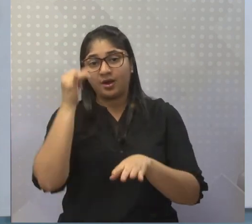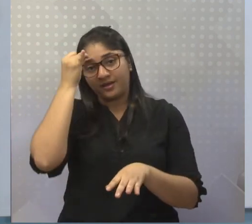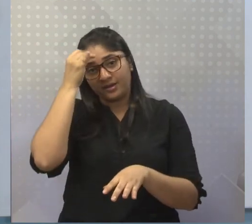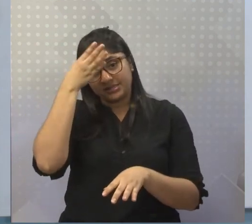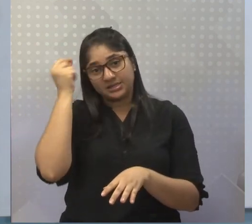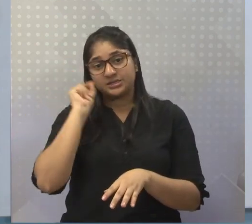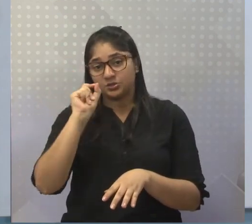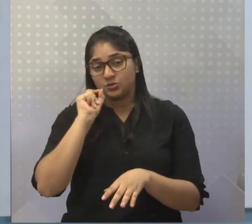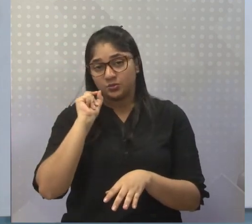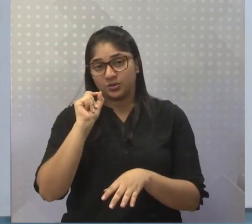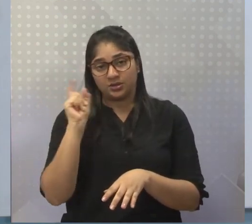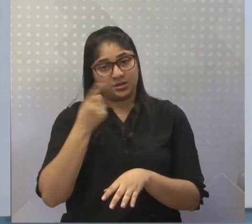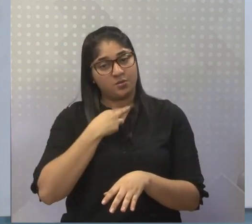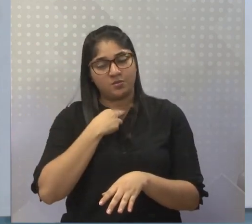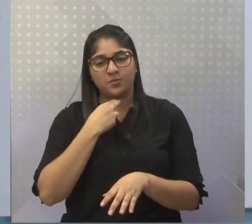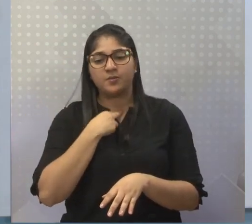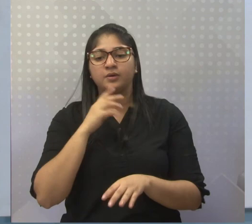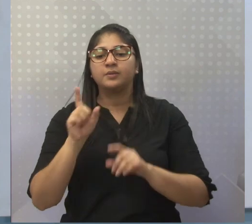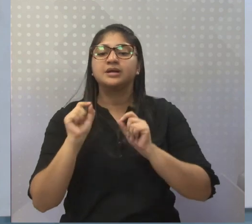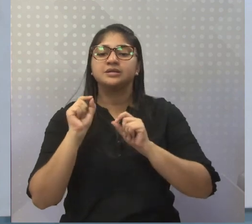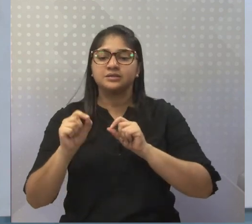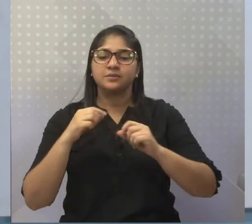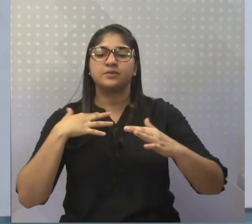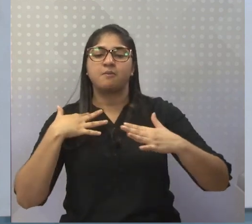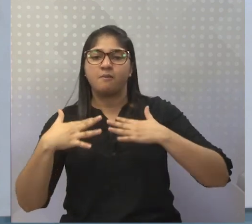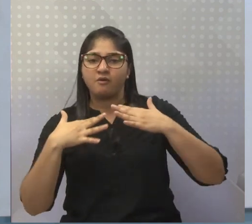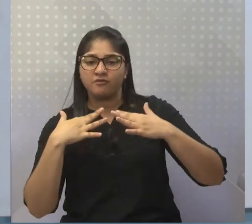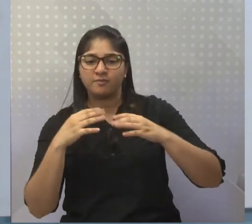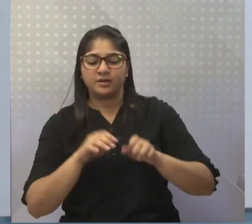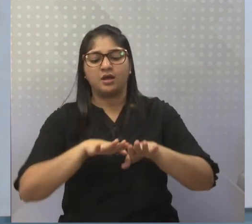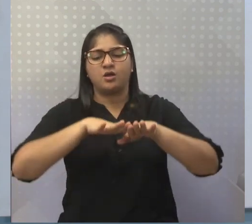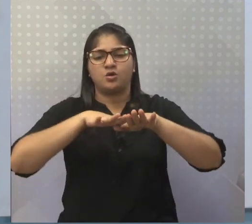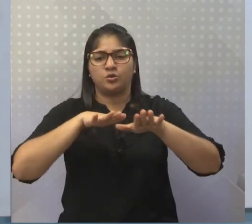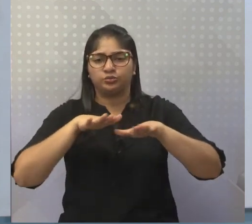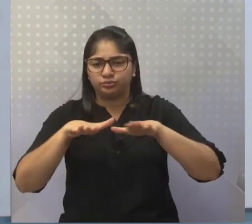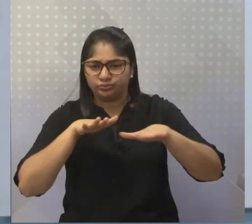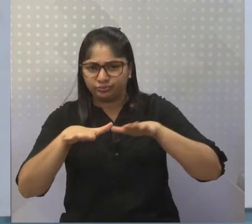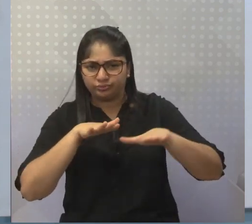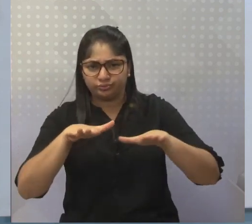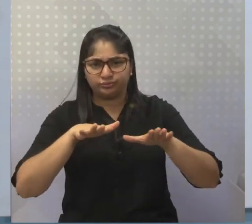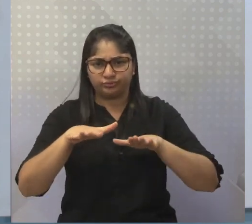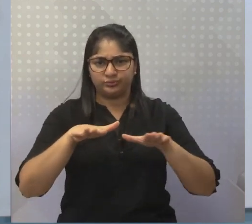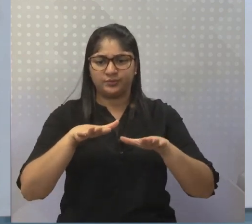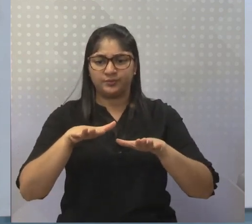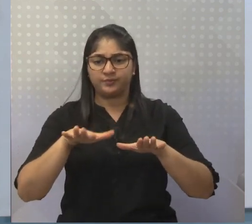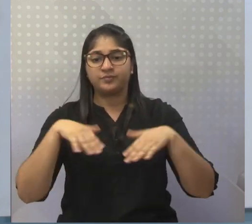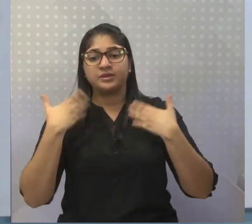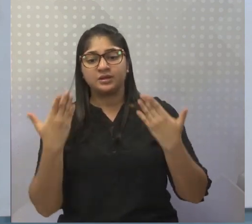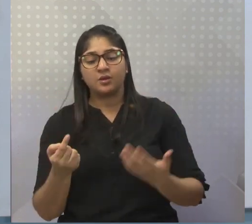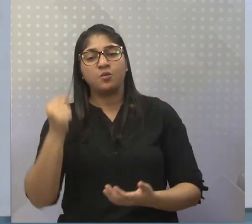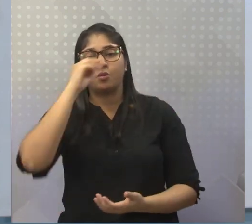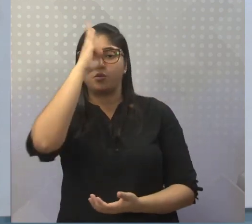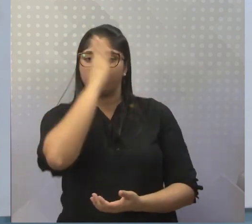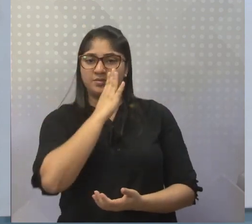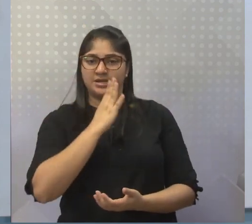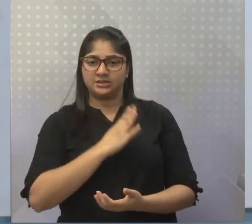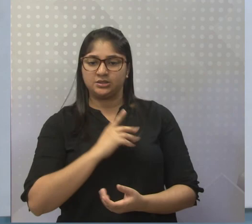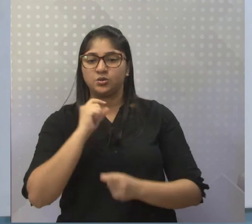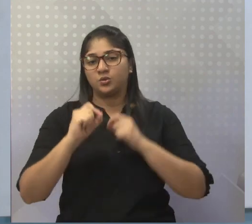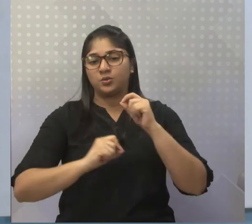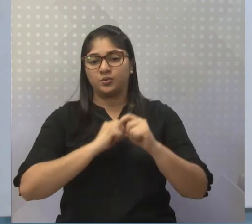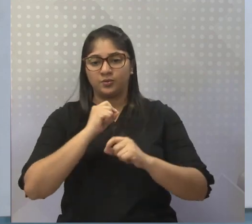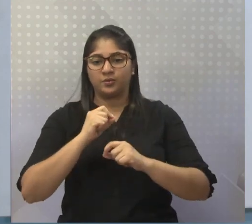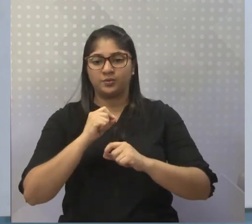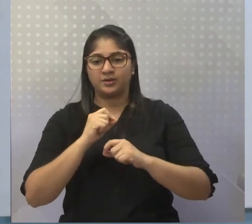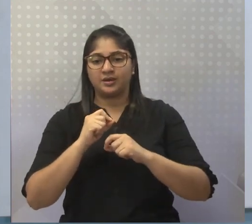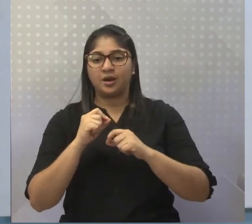cada vez que tem o atrito dessa movimentação provoca os terremotos tá em áreas centrais como o brasil quando a